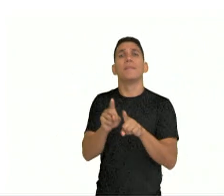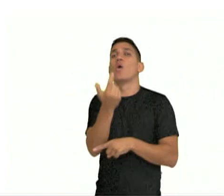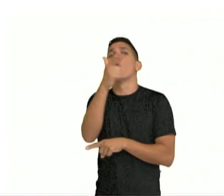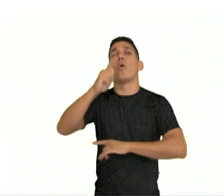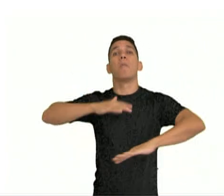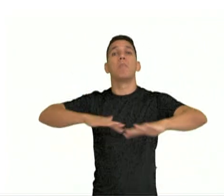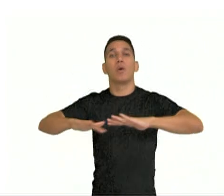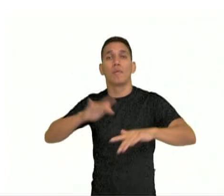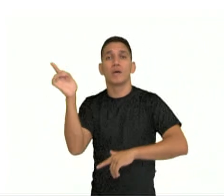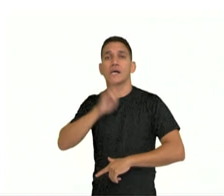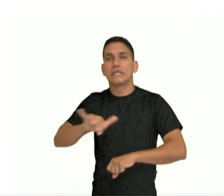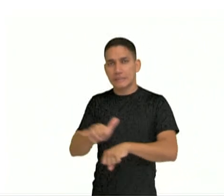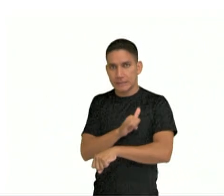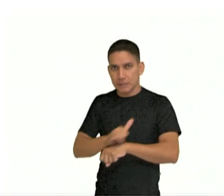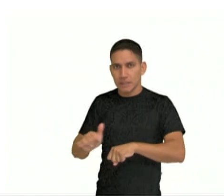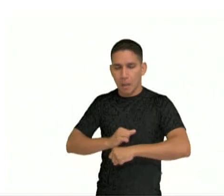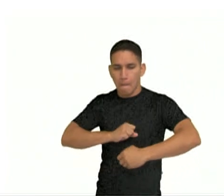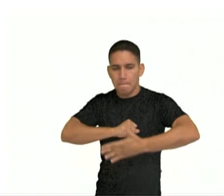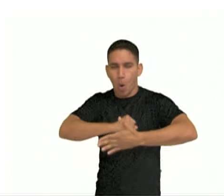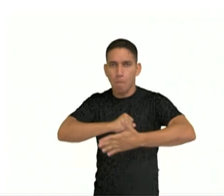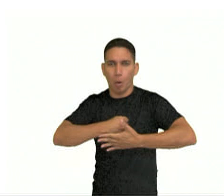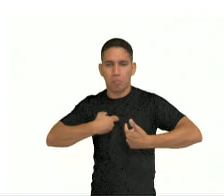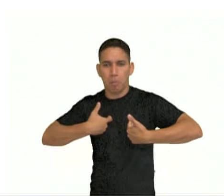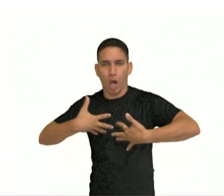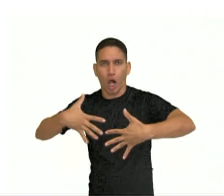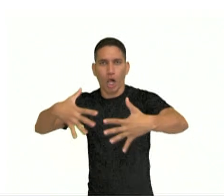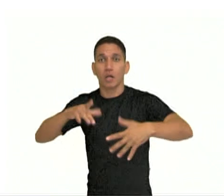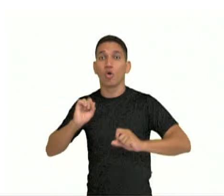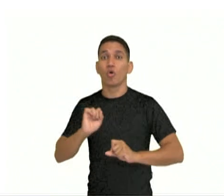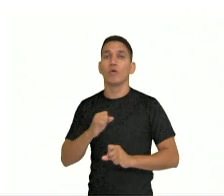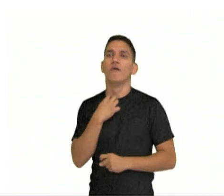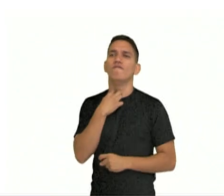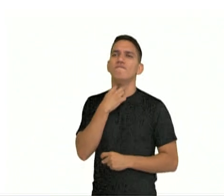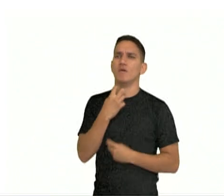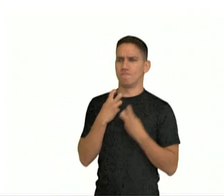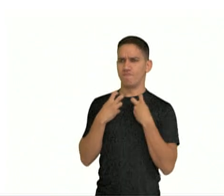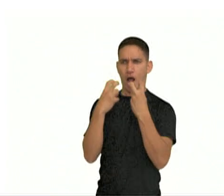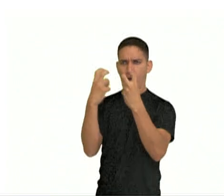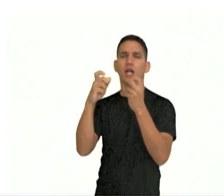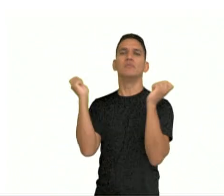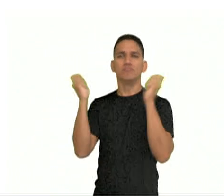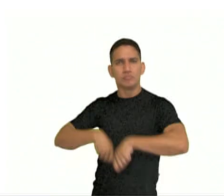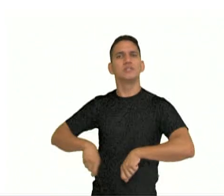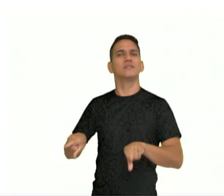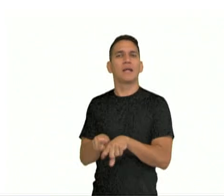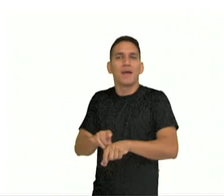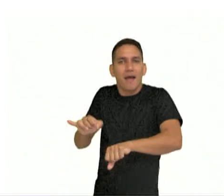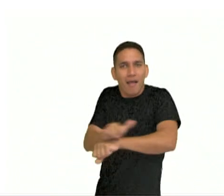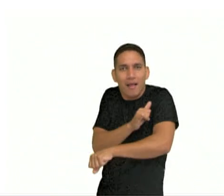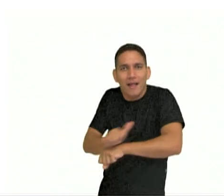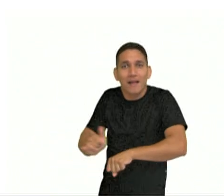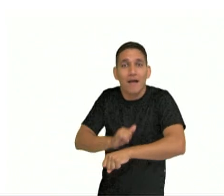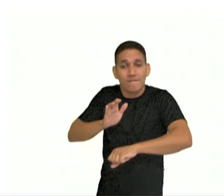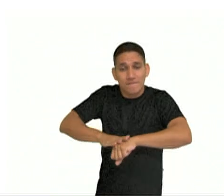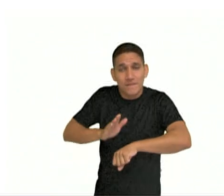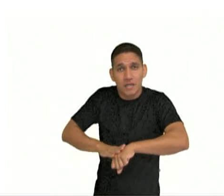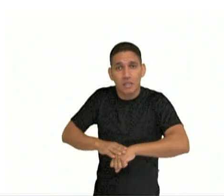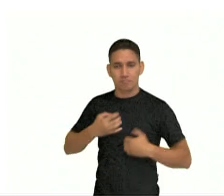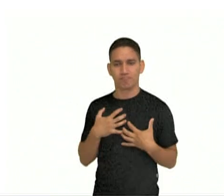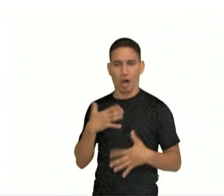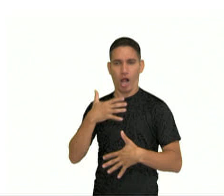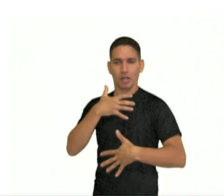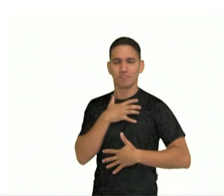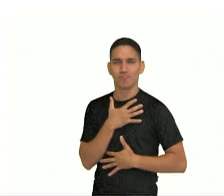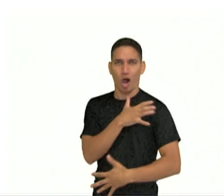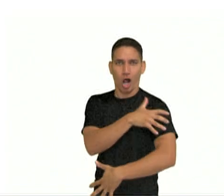movimentos e recursos para criar sons percussivos a voz também é um importante recurso presente no corpo sonoro Vamos